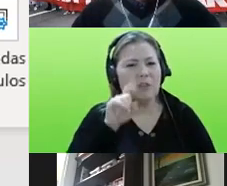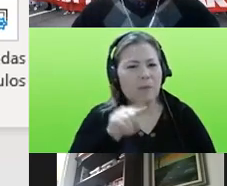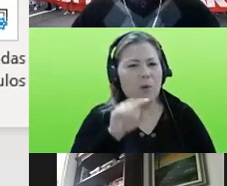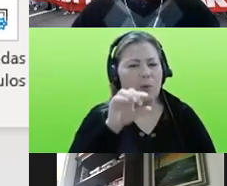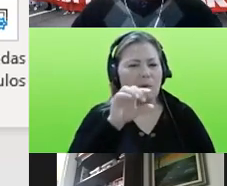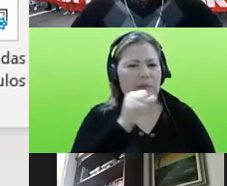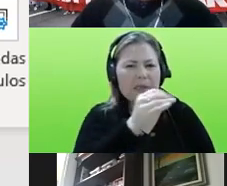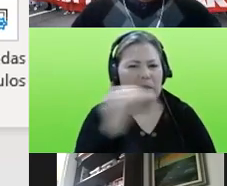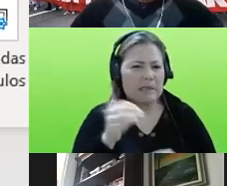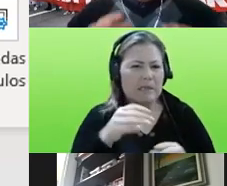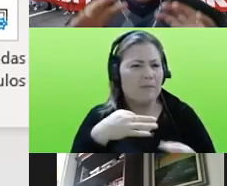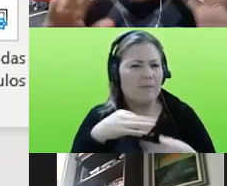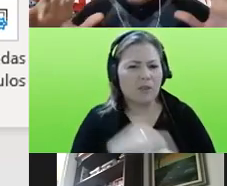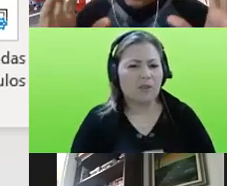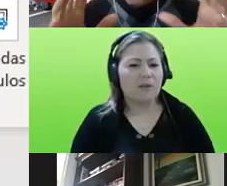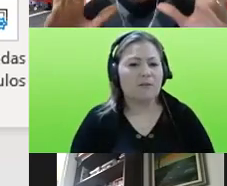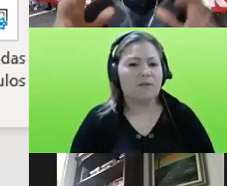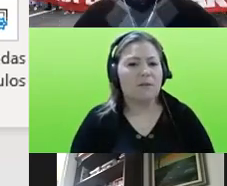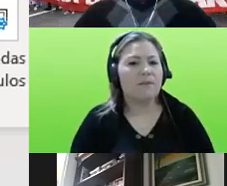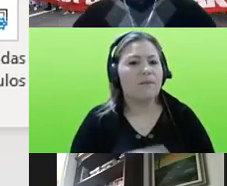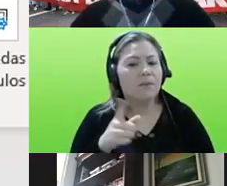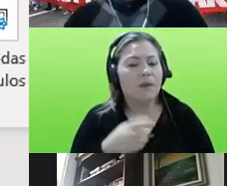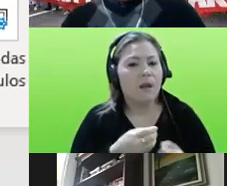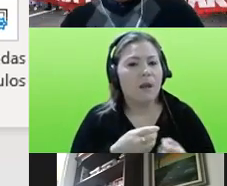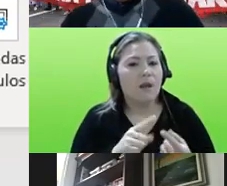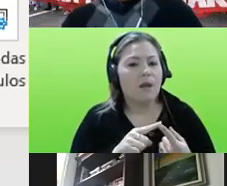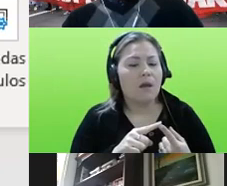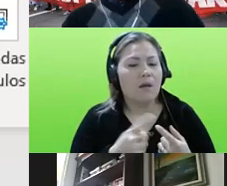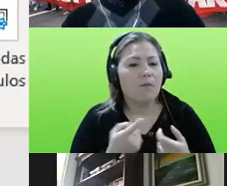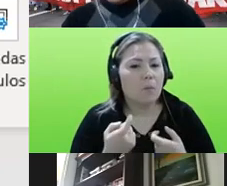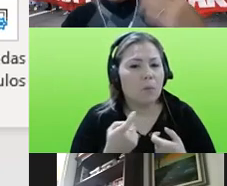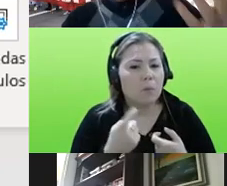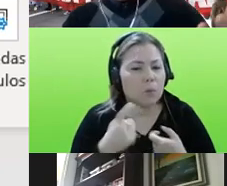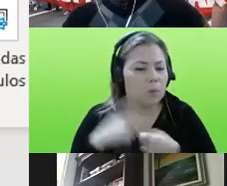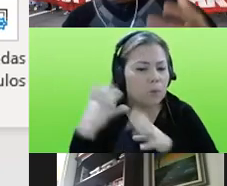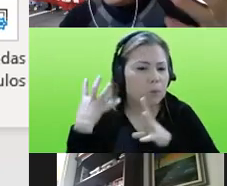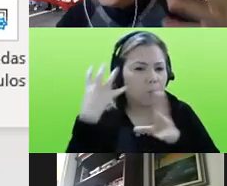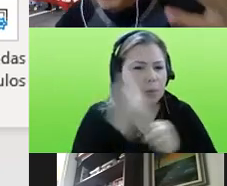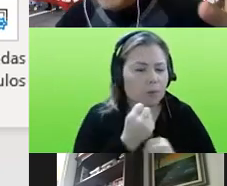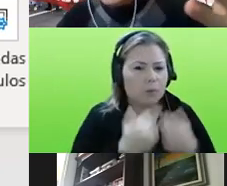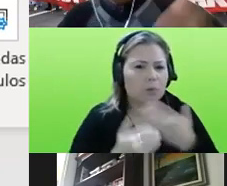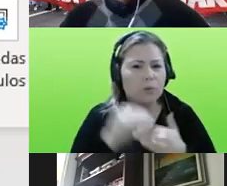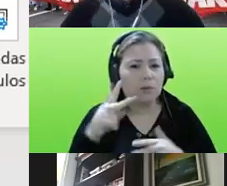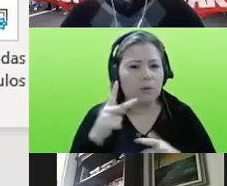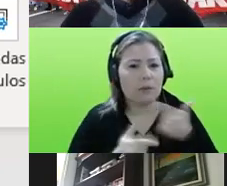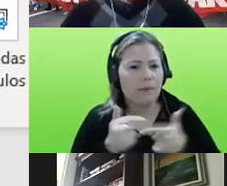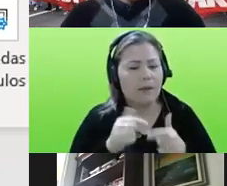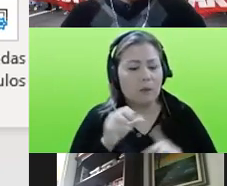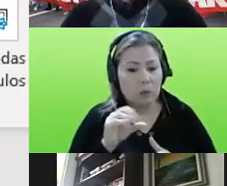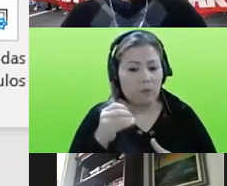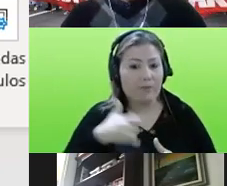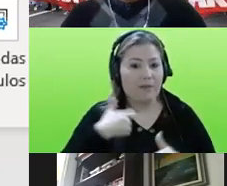páginas, ele retomou todo o seu trabalho, agora com 90 anos de